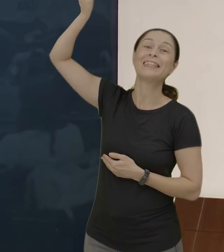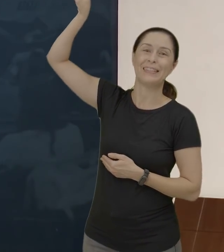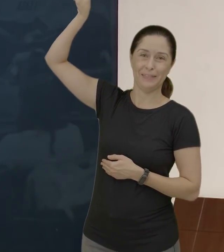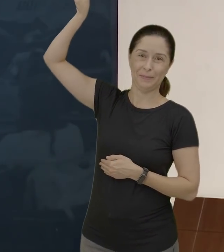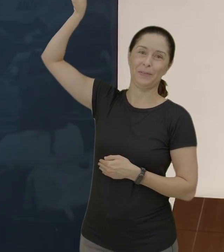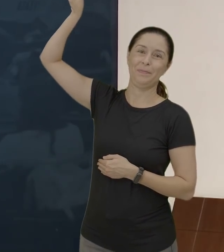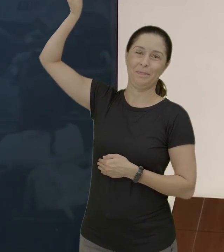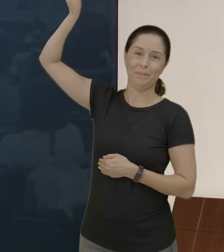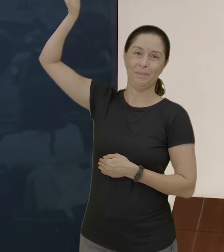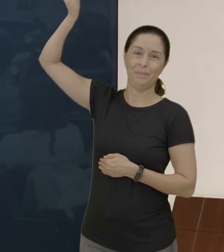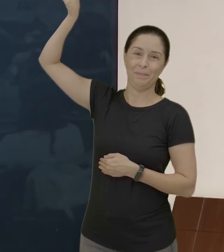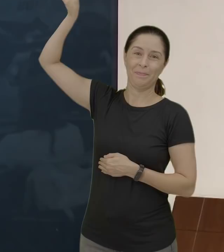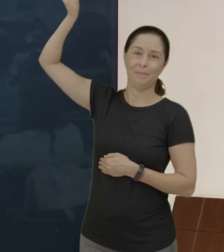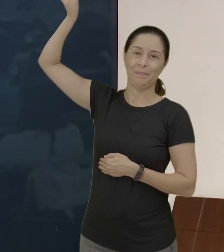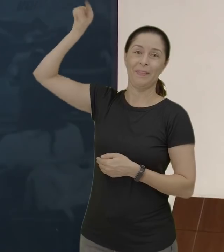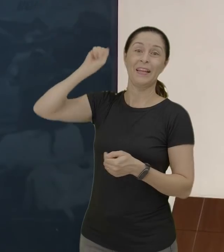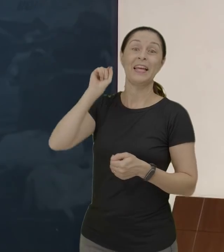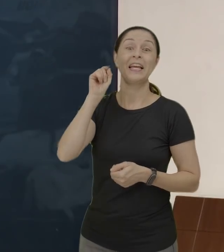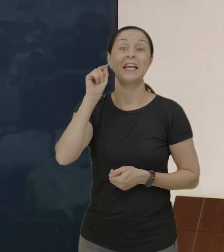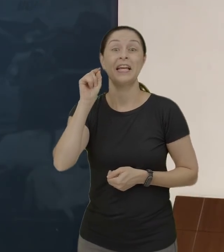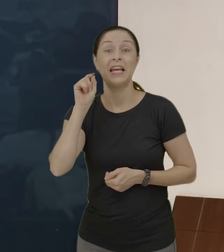Você tem uma âncora segura e firme,